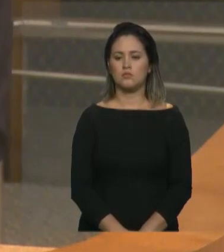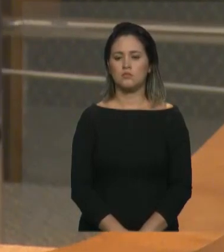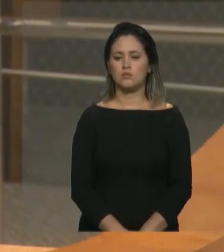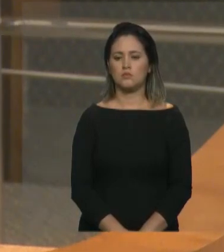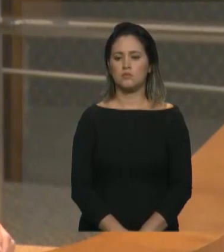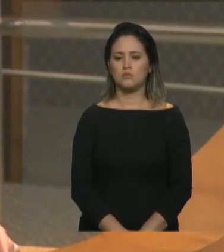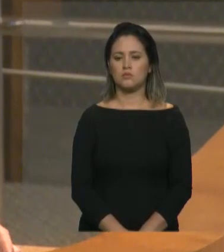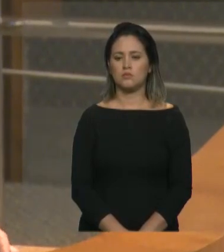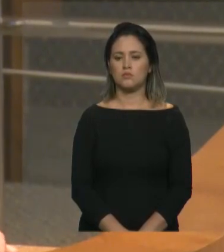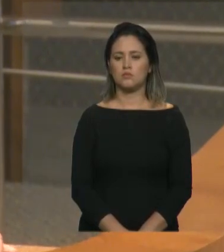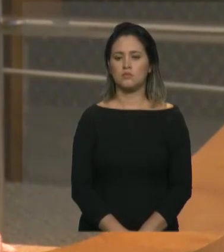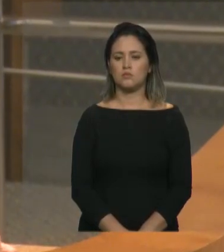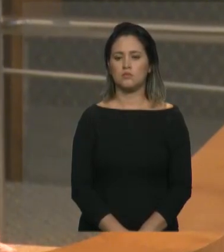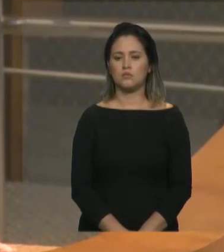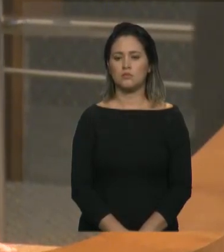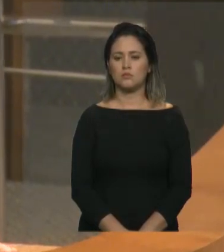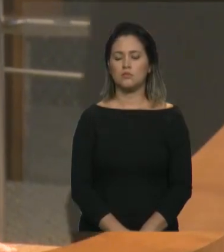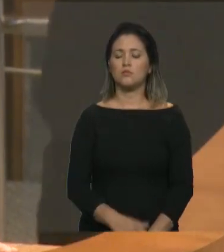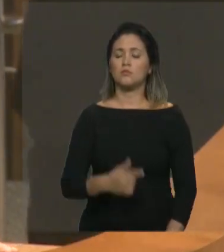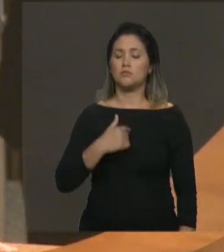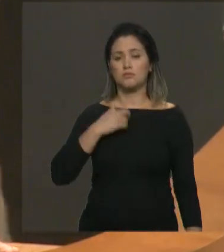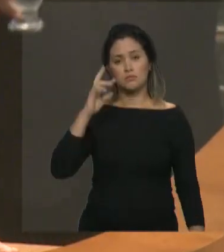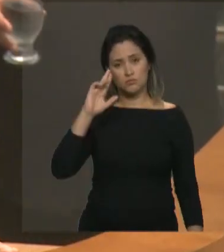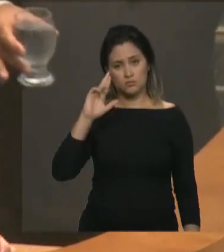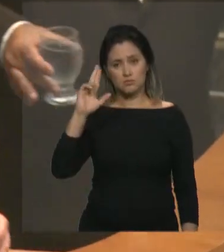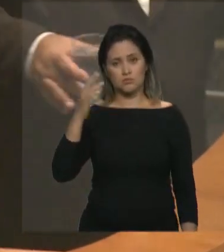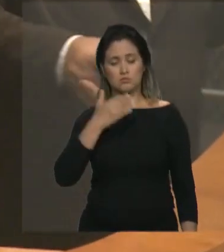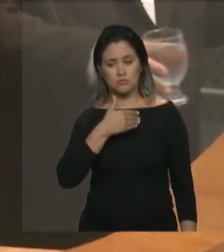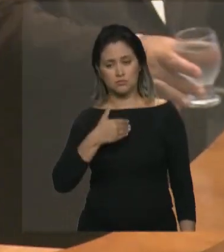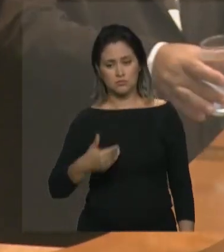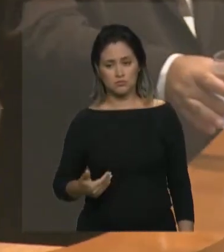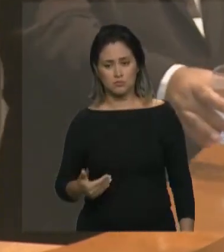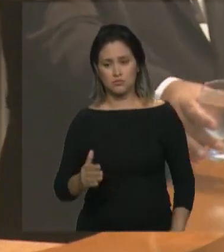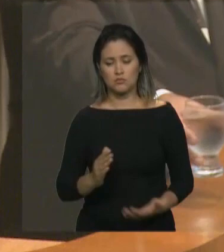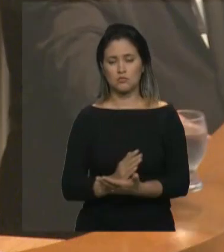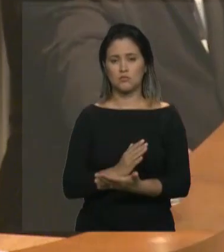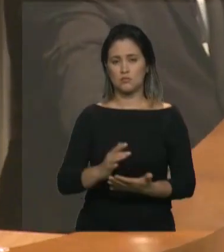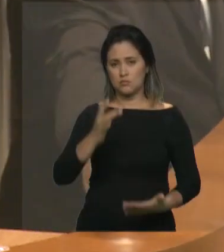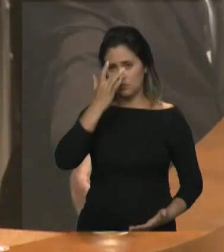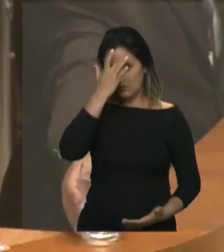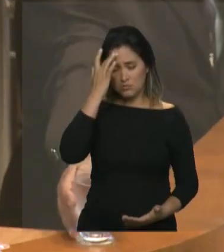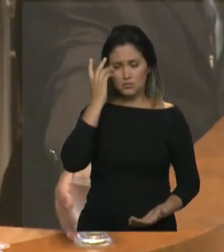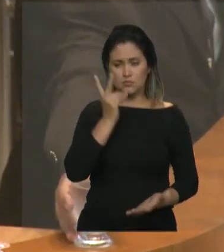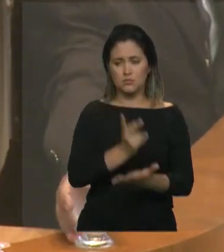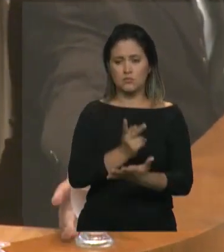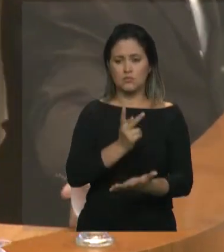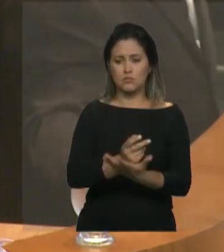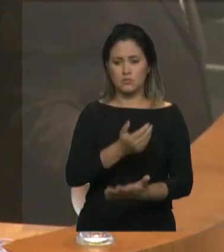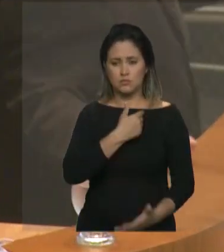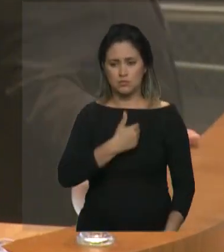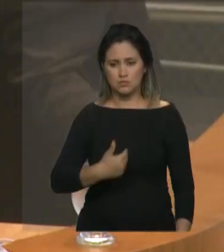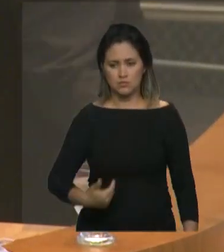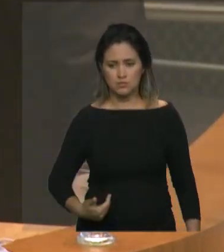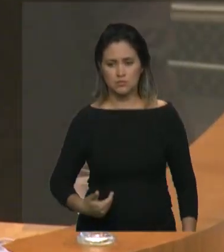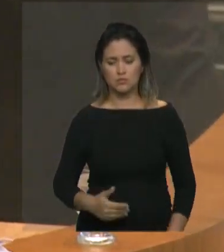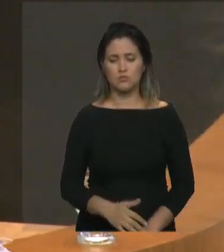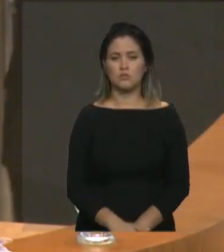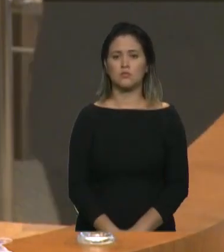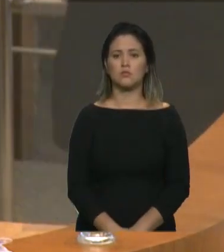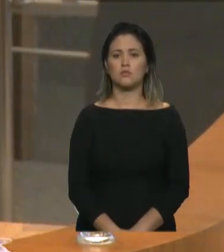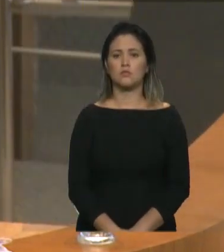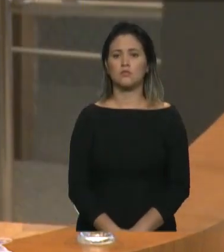governo e, por algumas pessoas do mesmo governo que está aí, eu vi